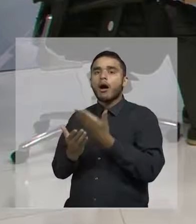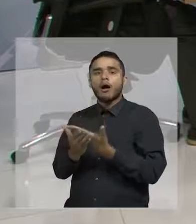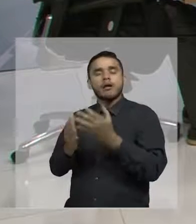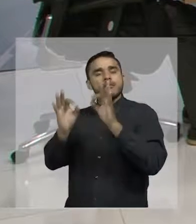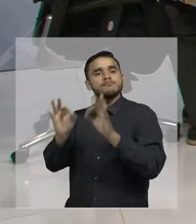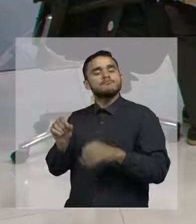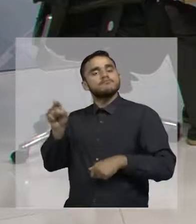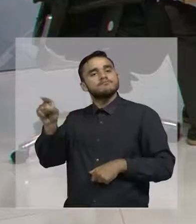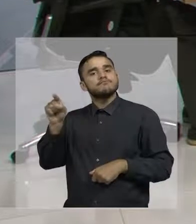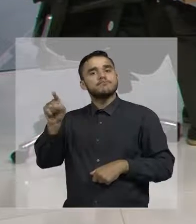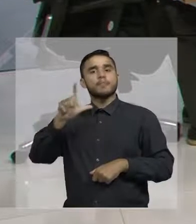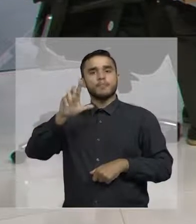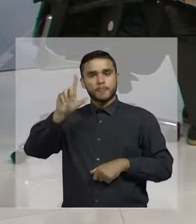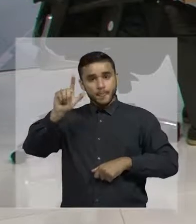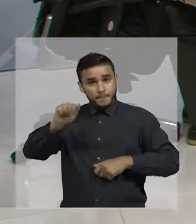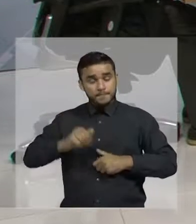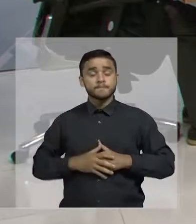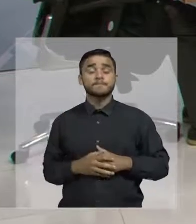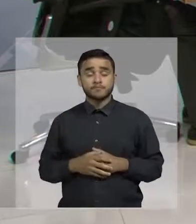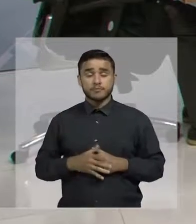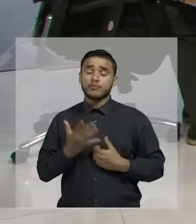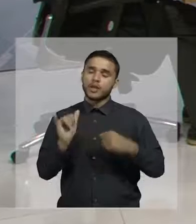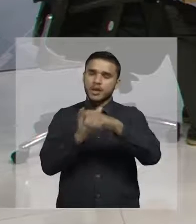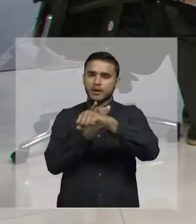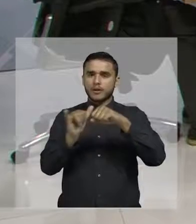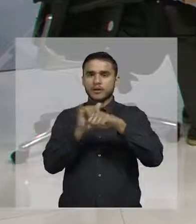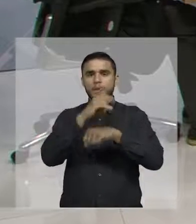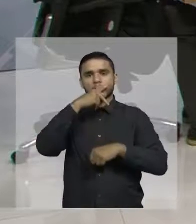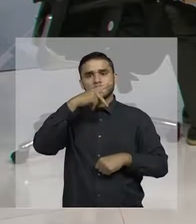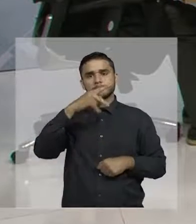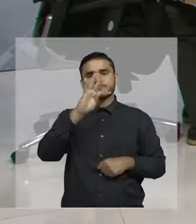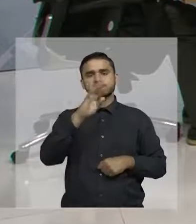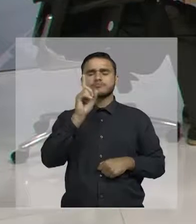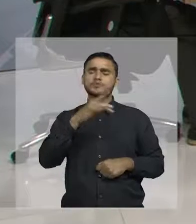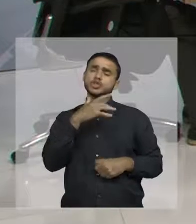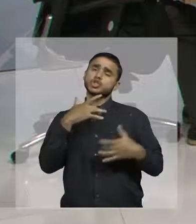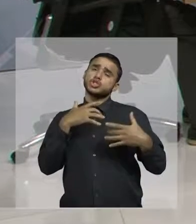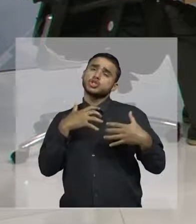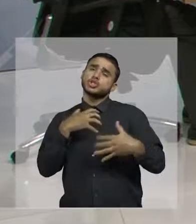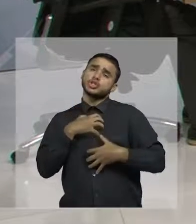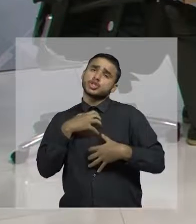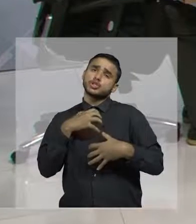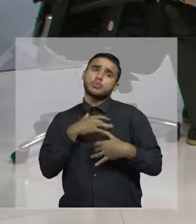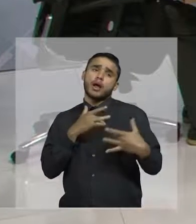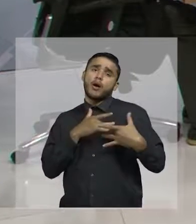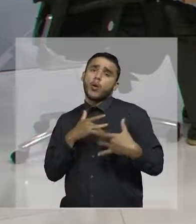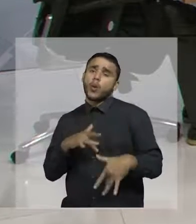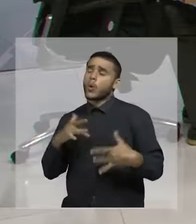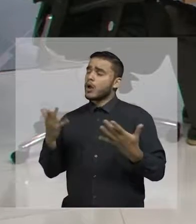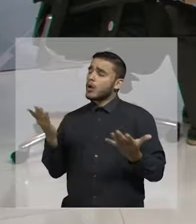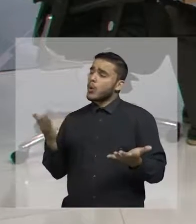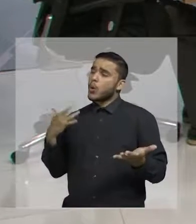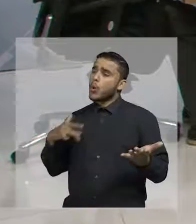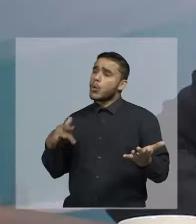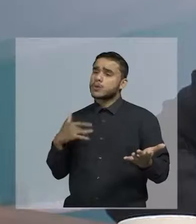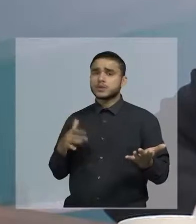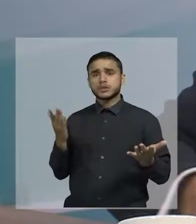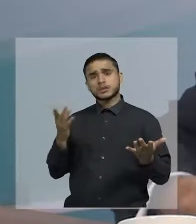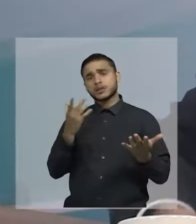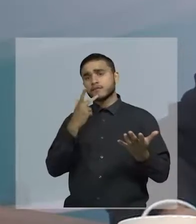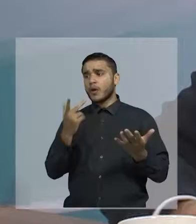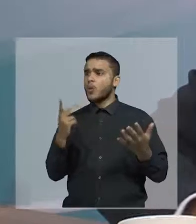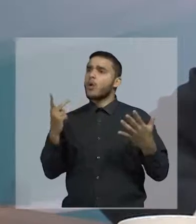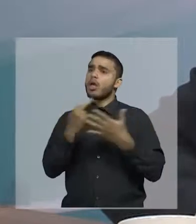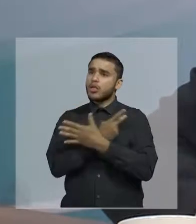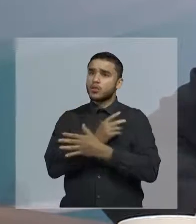partido que está sendo muito bem construída, apelando para o sentimento das pessoas, para a